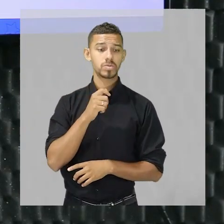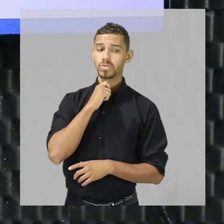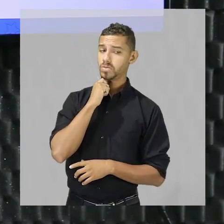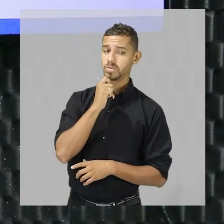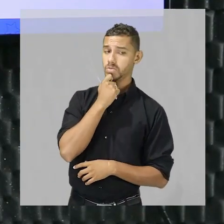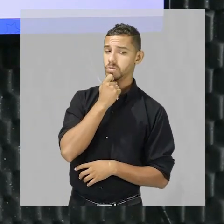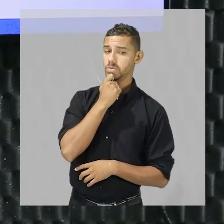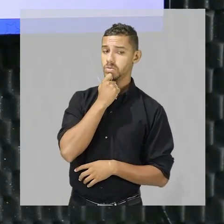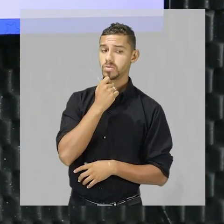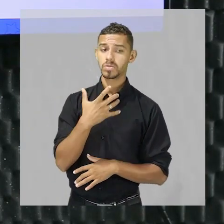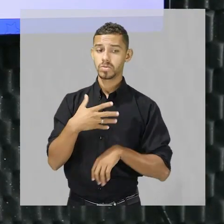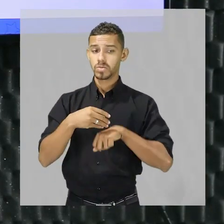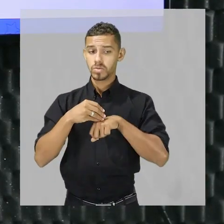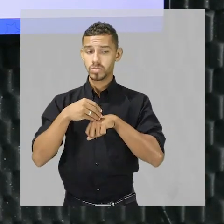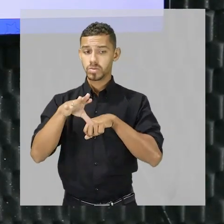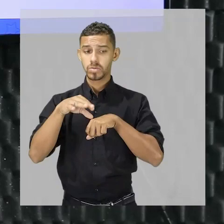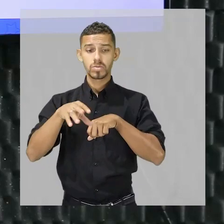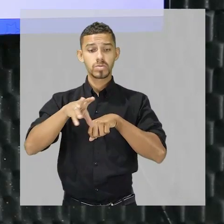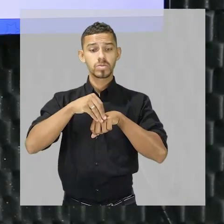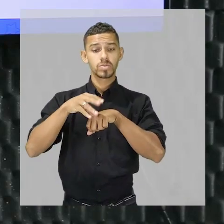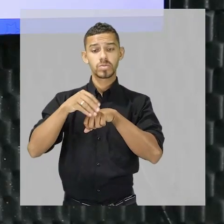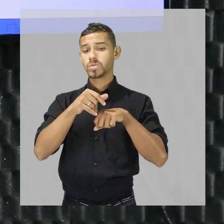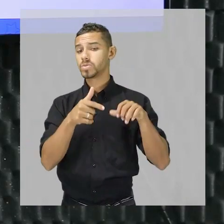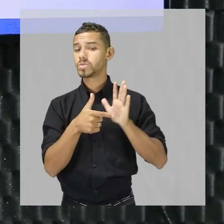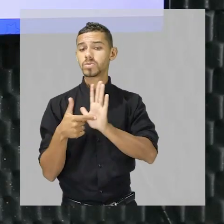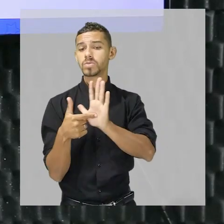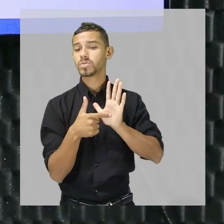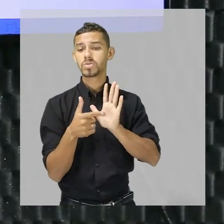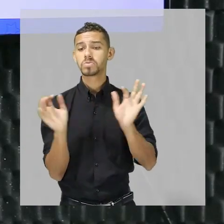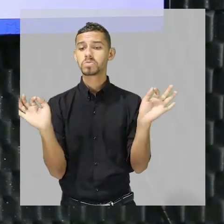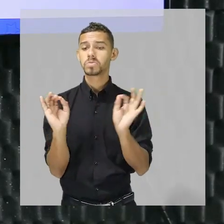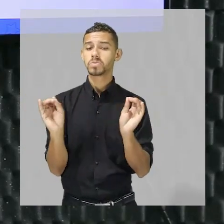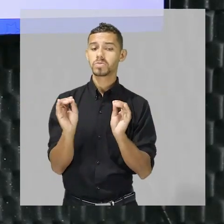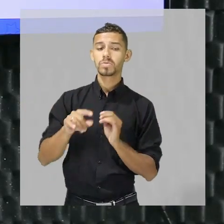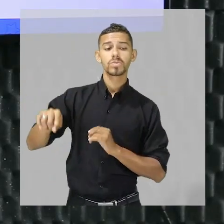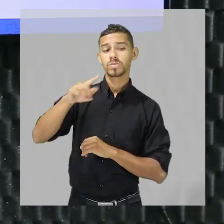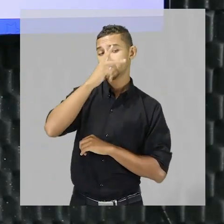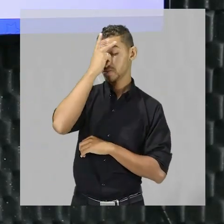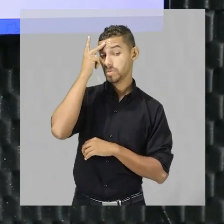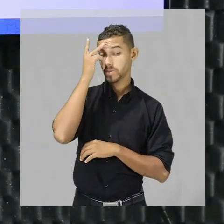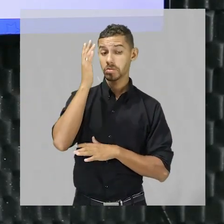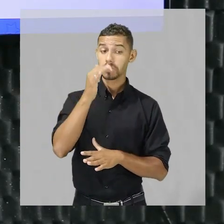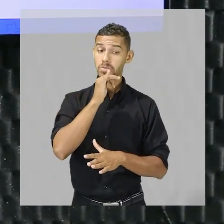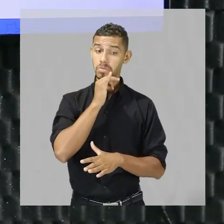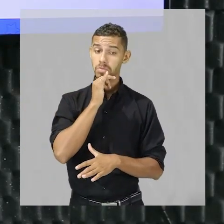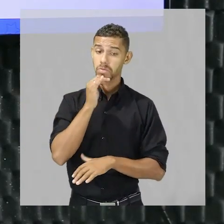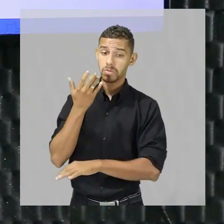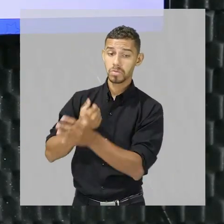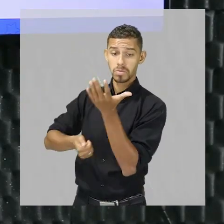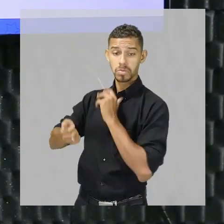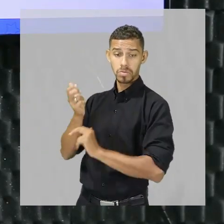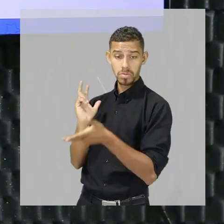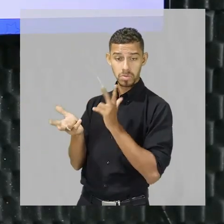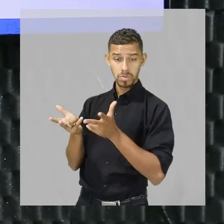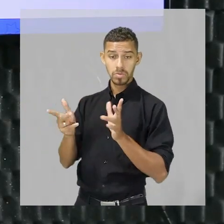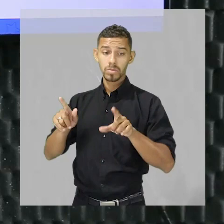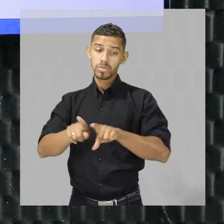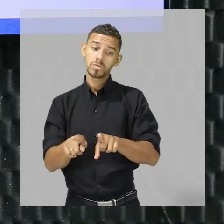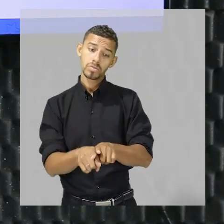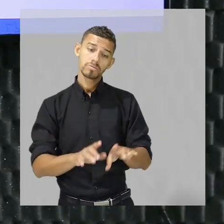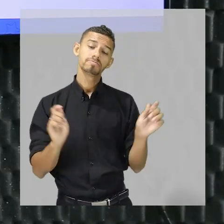de demonstrar conhecimentos, já que não havia ninguém por perto para escutá-la, em todo caso era